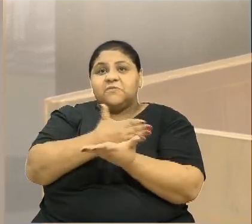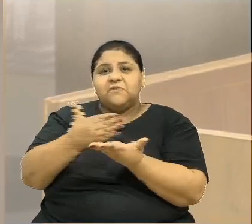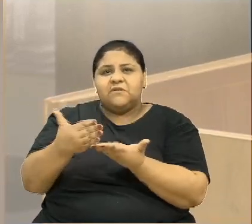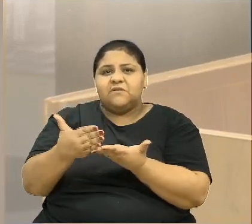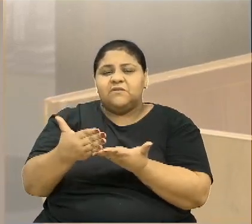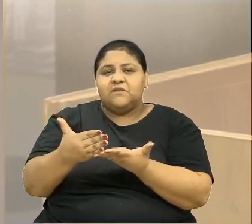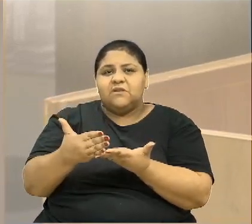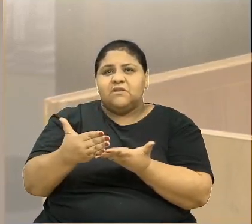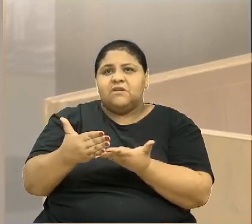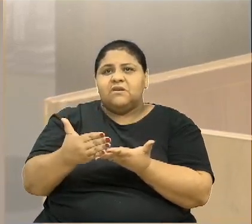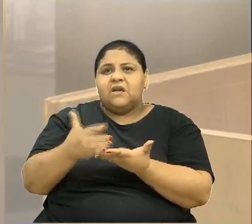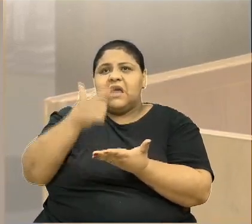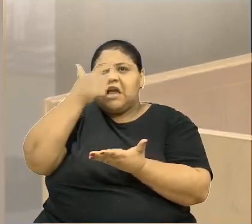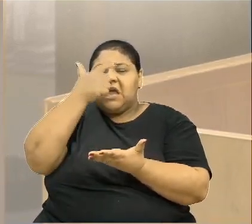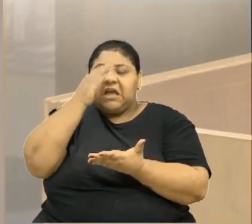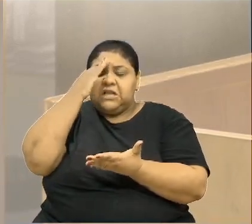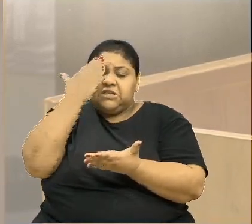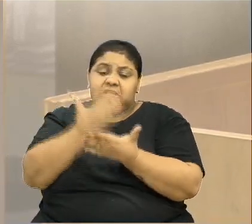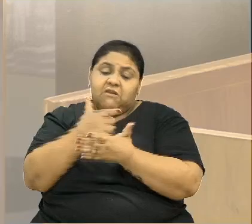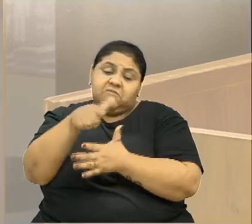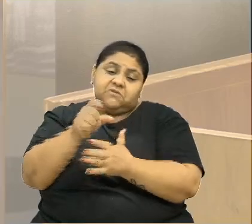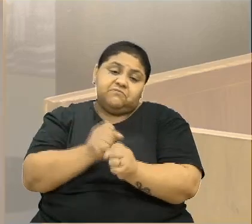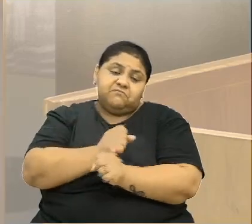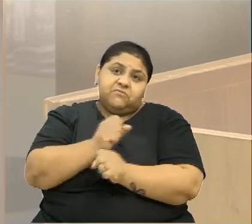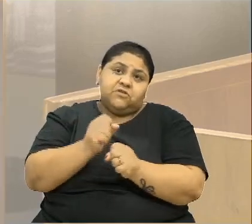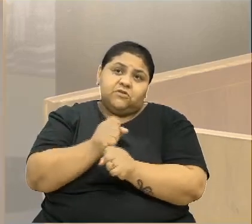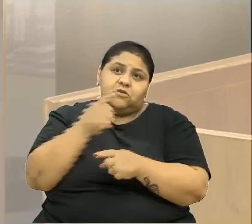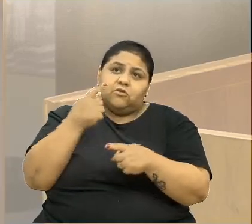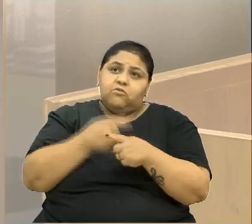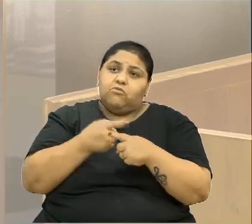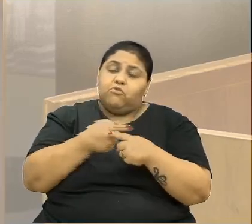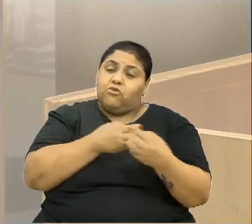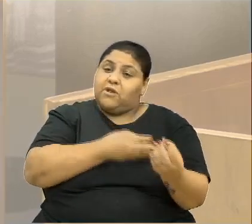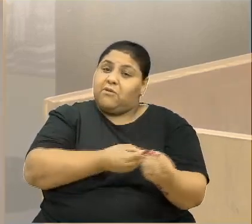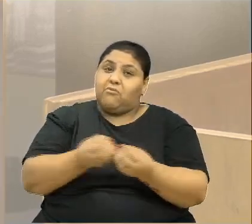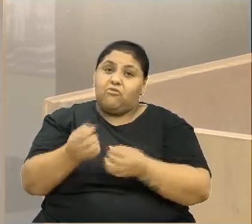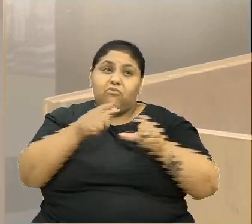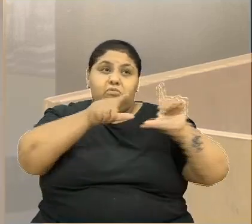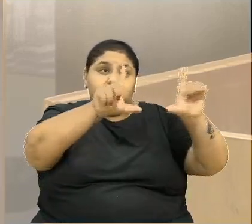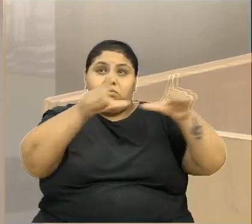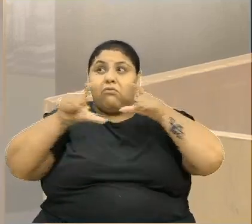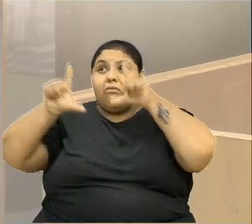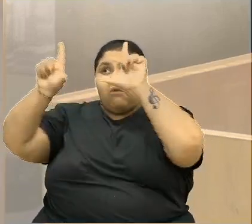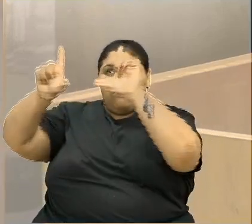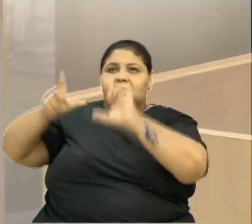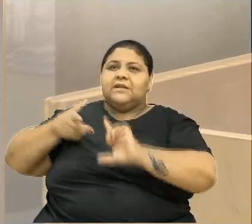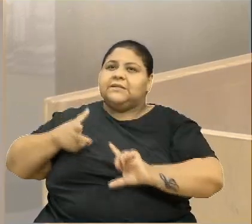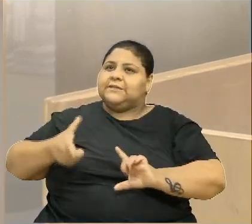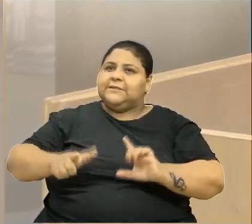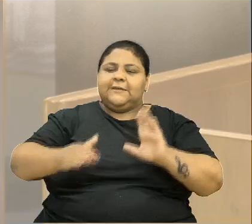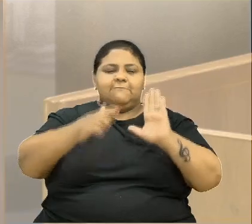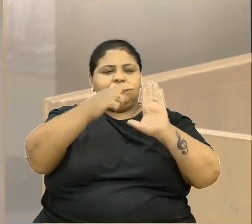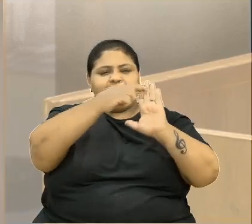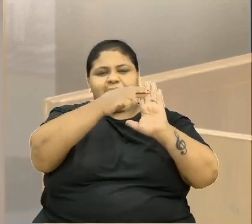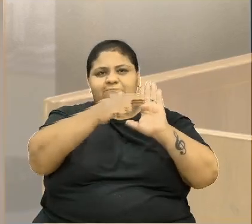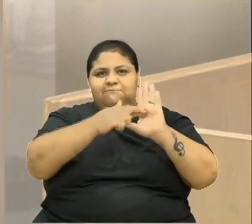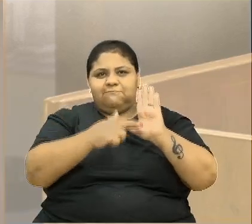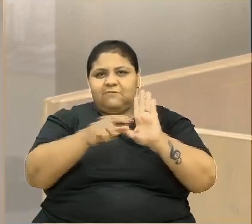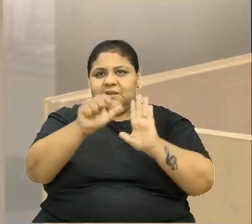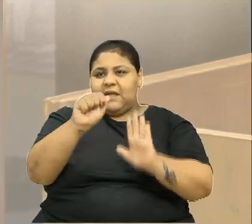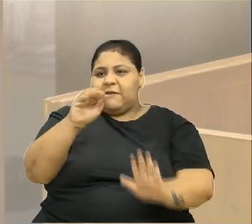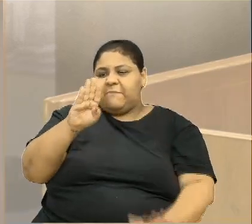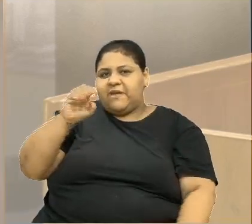era, né, para este fim de ano, não conseguimos, devido ao volume de placas, né, e elas seguem uma série de normativas da